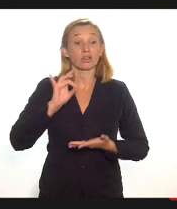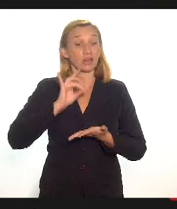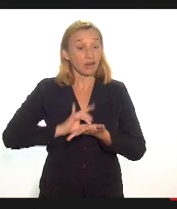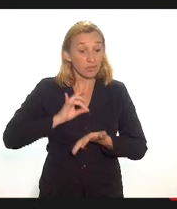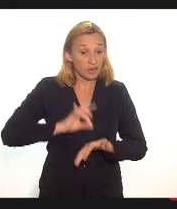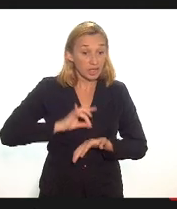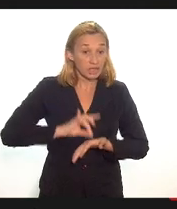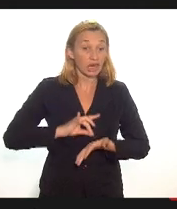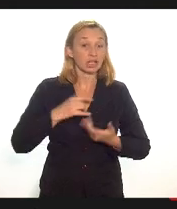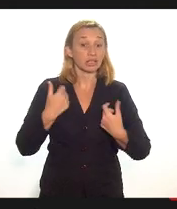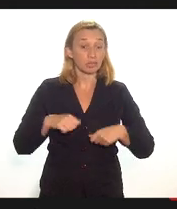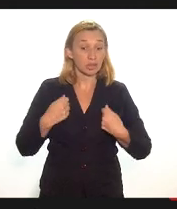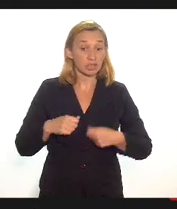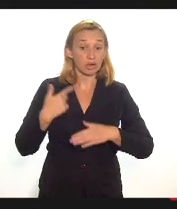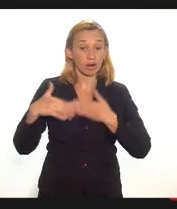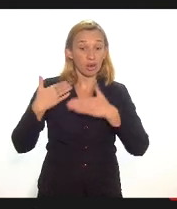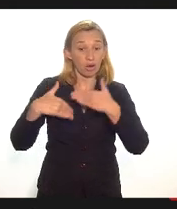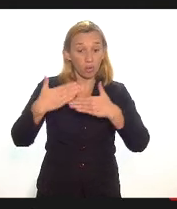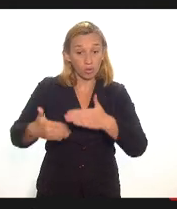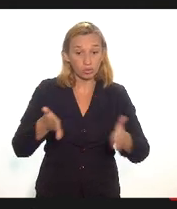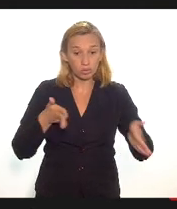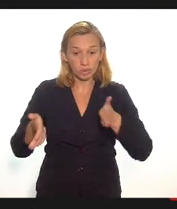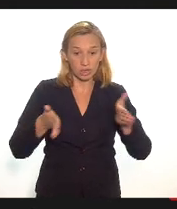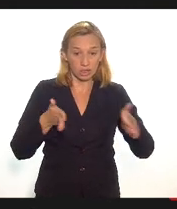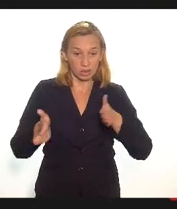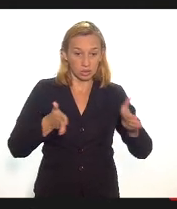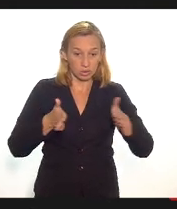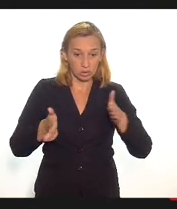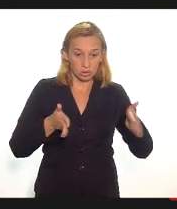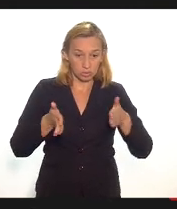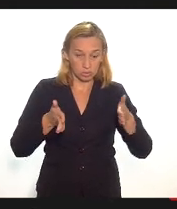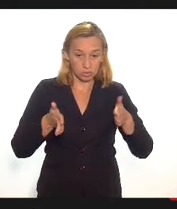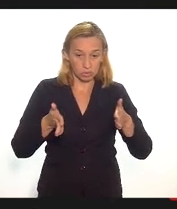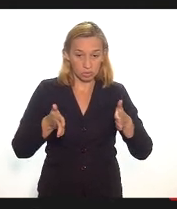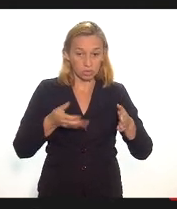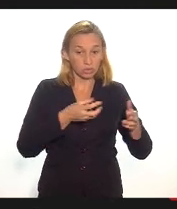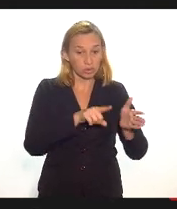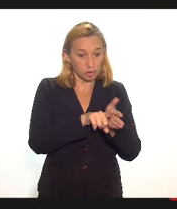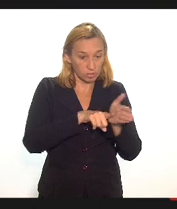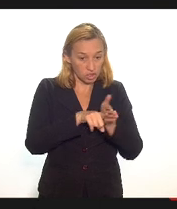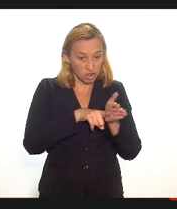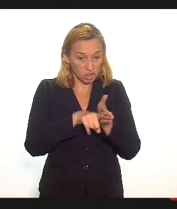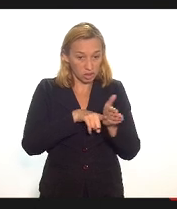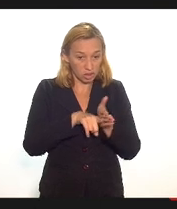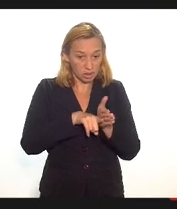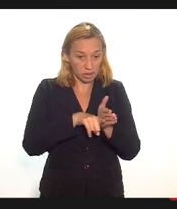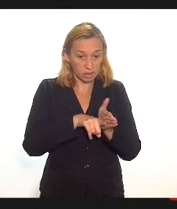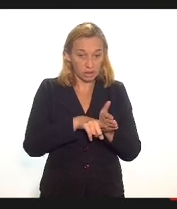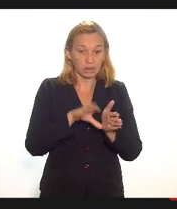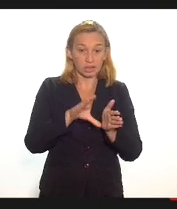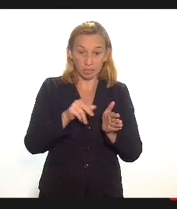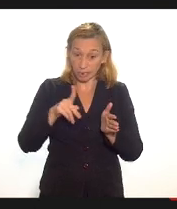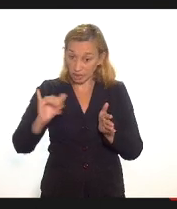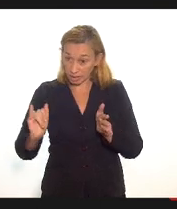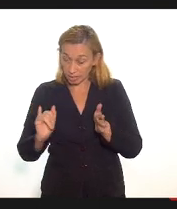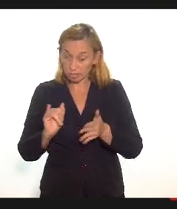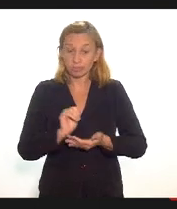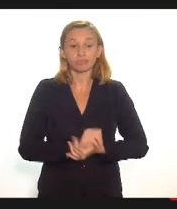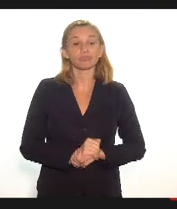tem que ser ao longo do período que está sendo investigado nessa CPI. Né?